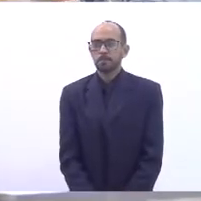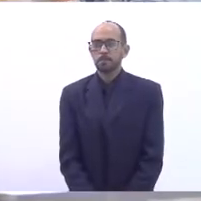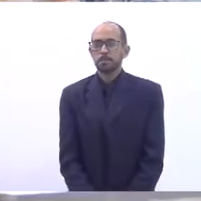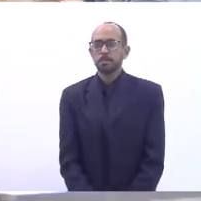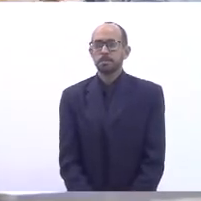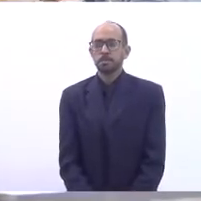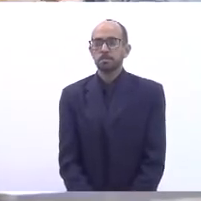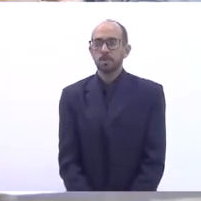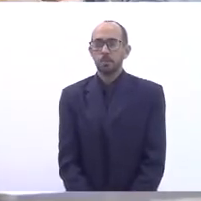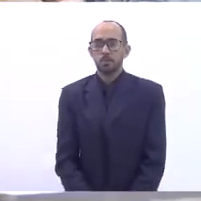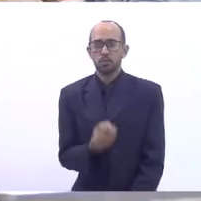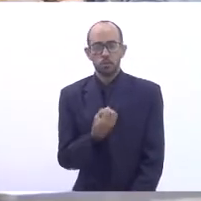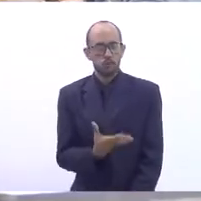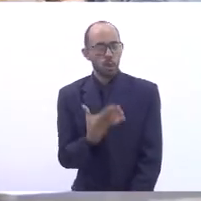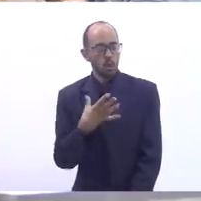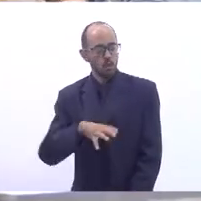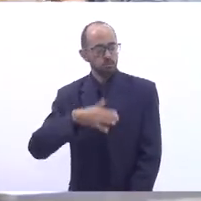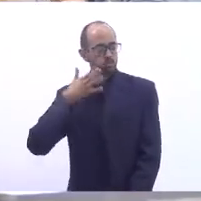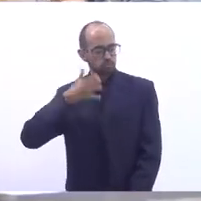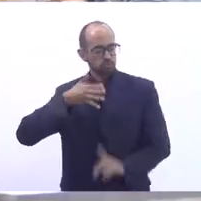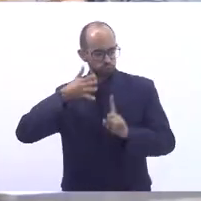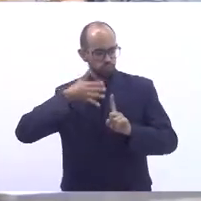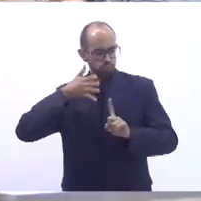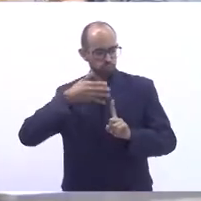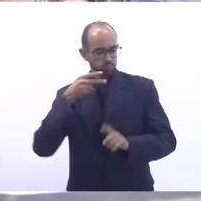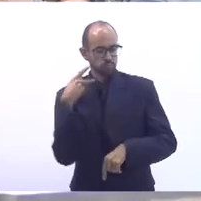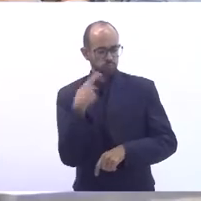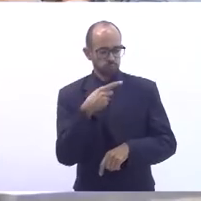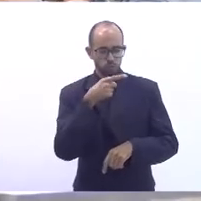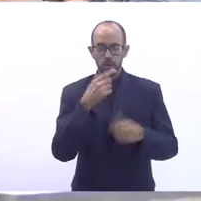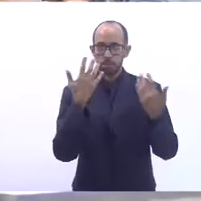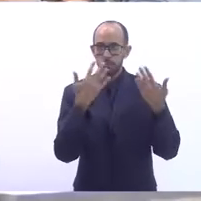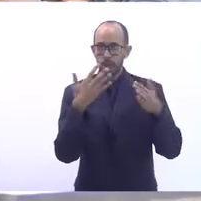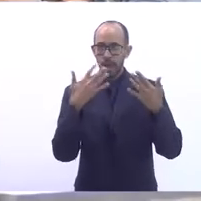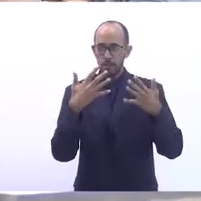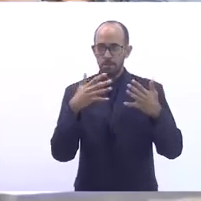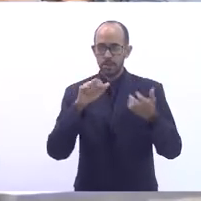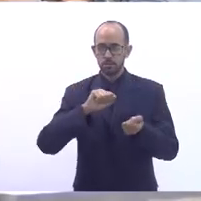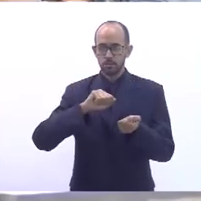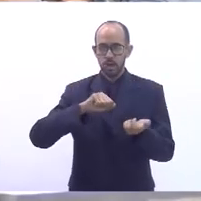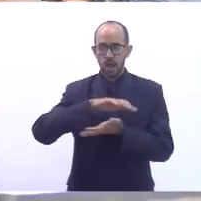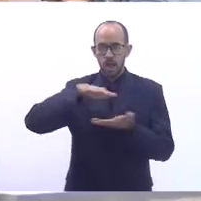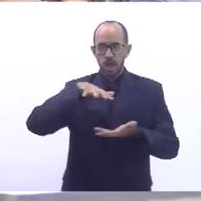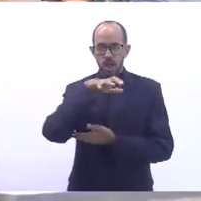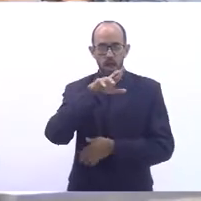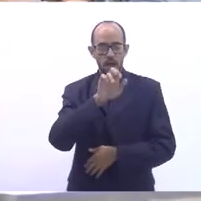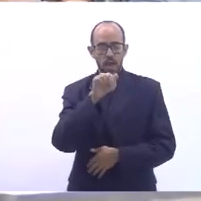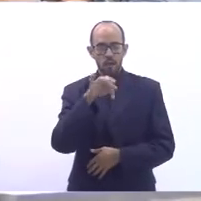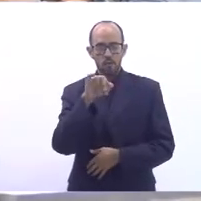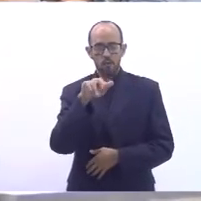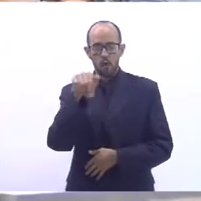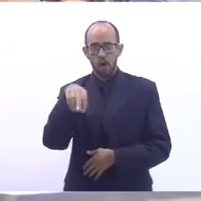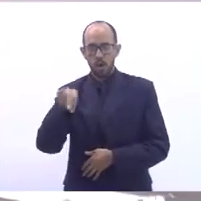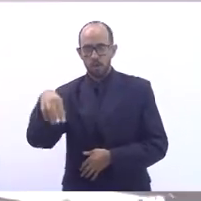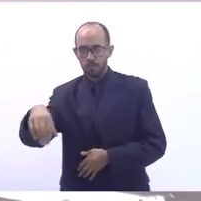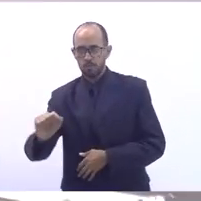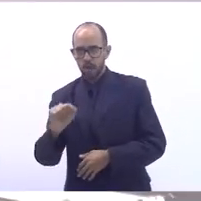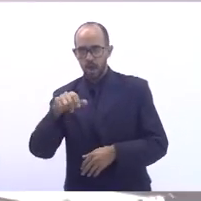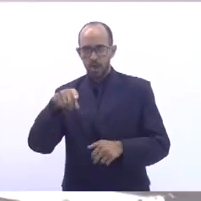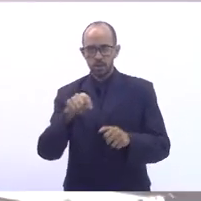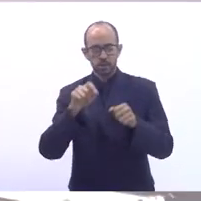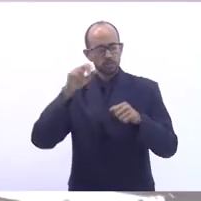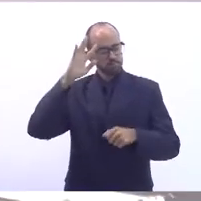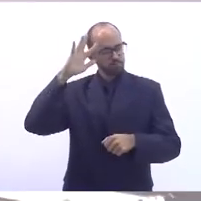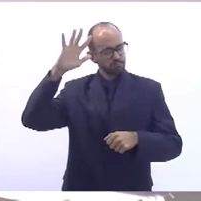é muito bom te ouvir Carolina aí parabéns a reforma né Que Tem jogado um papel não só na organização mas na